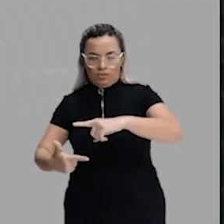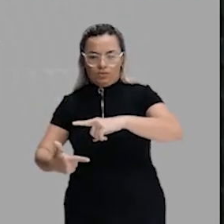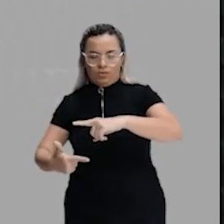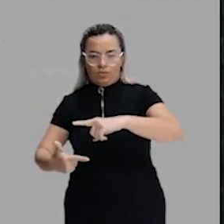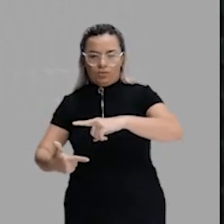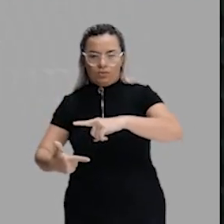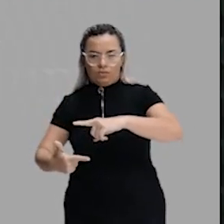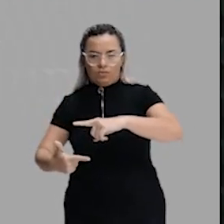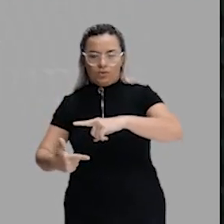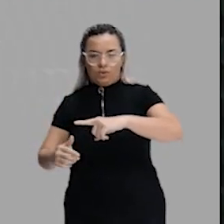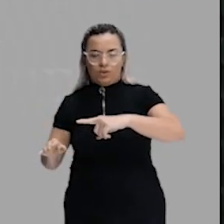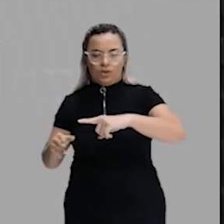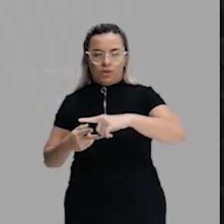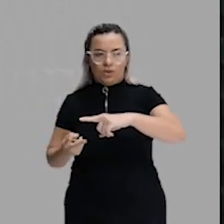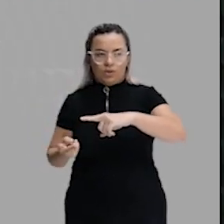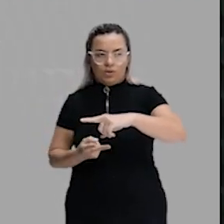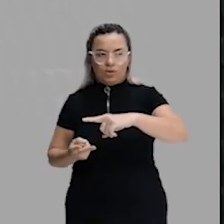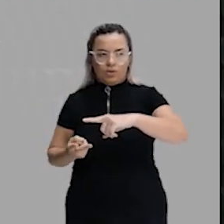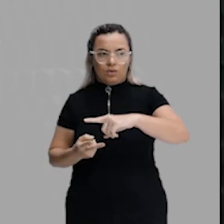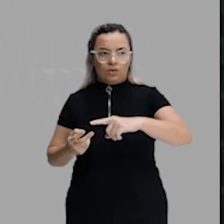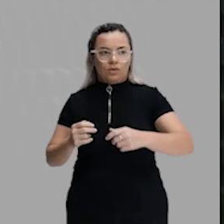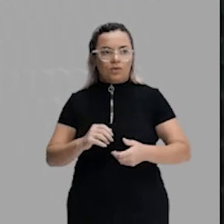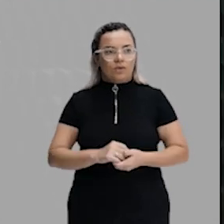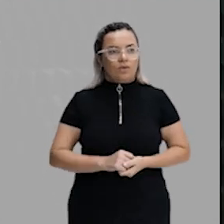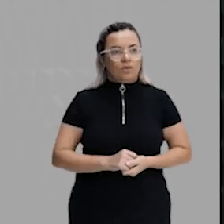em evidência. Vai ficar ó,